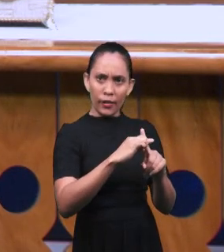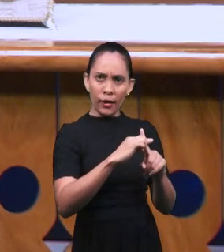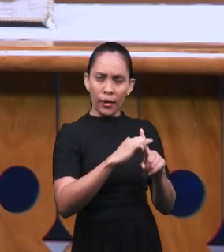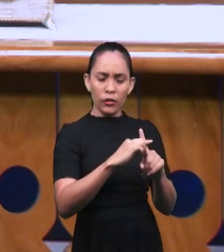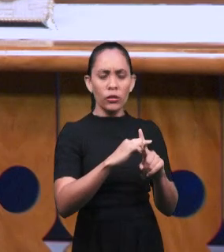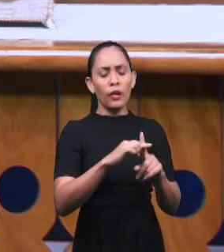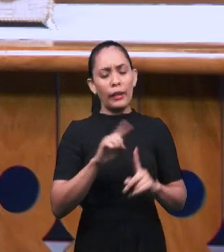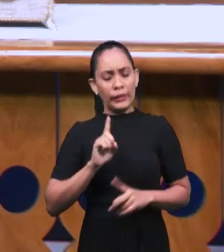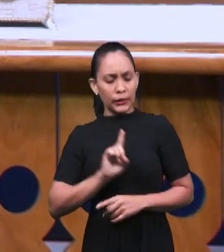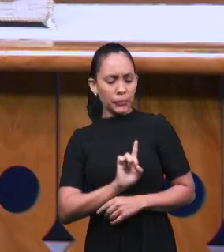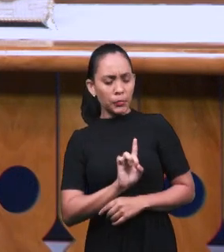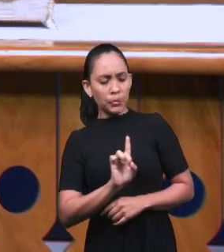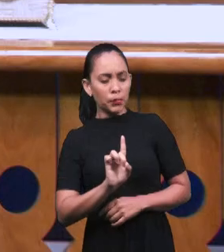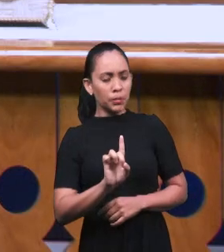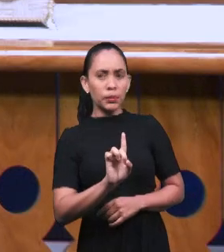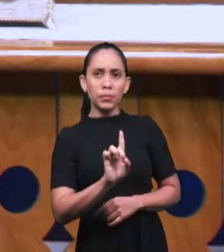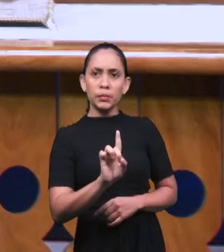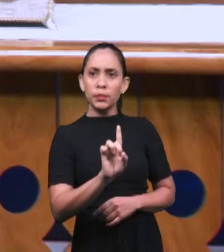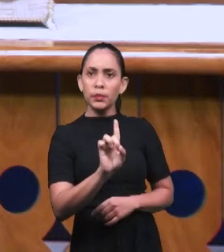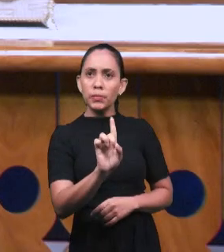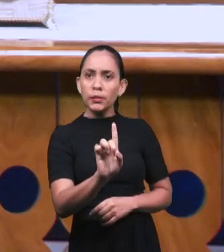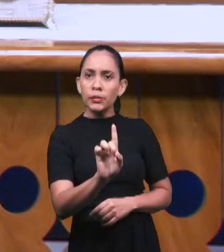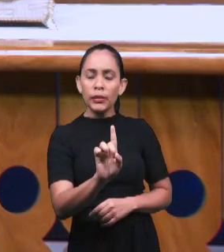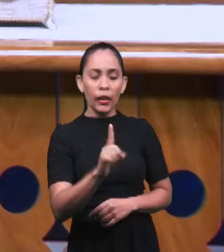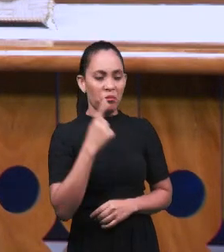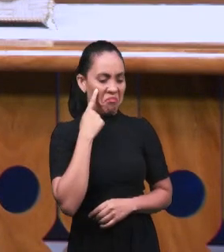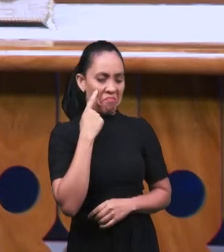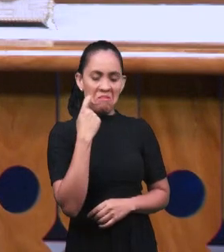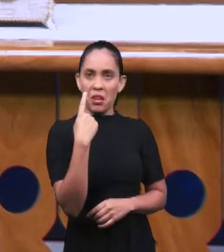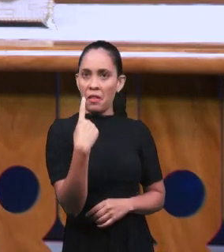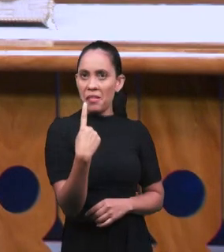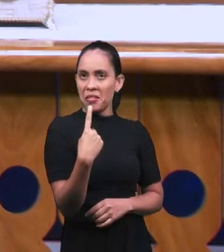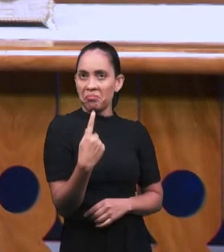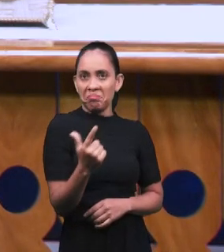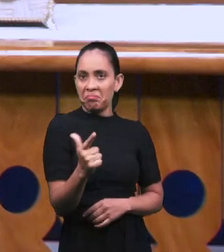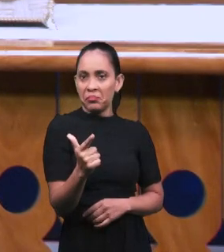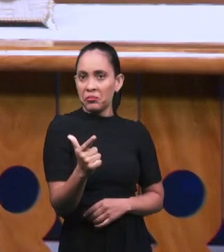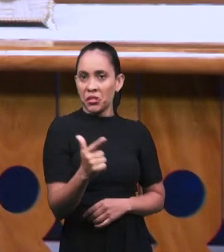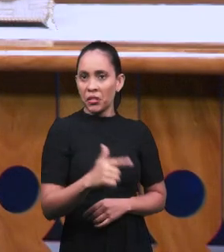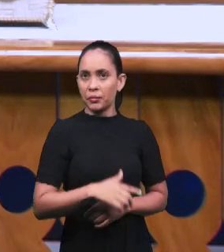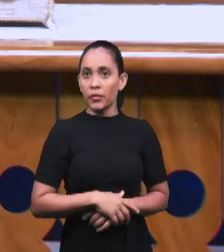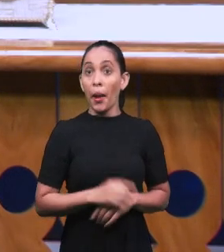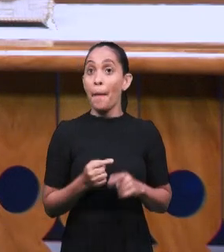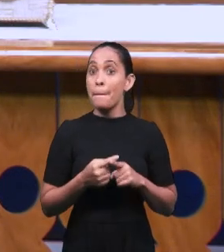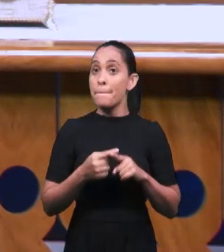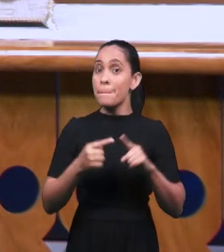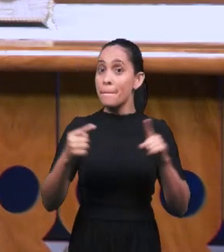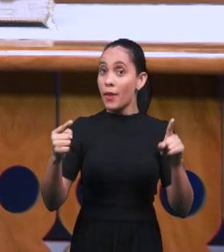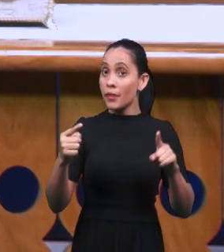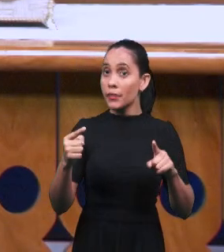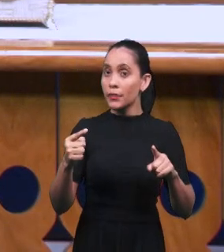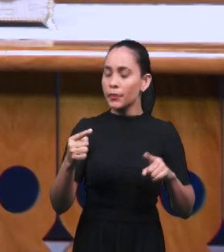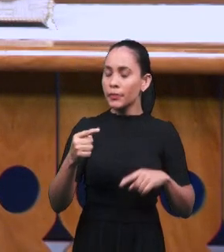templos, e não tinha interesse nenhum ali. Mas ela teve um sonho.